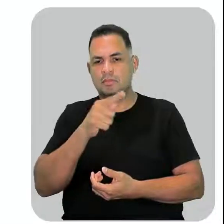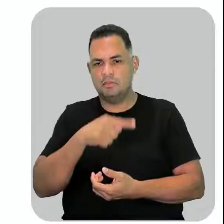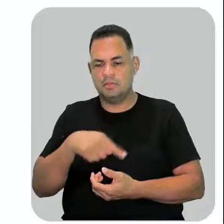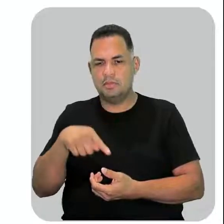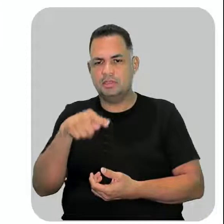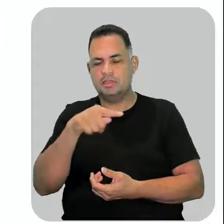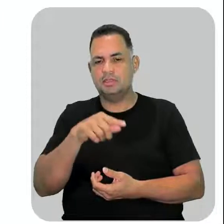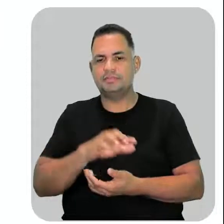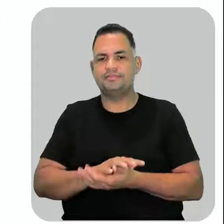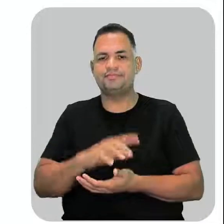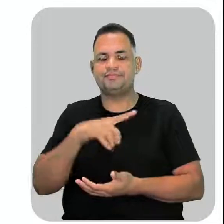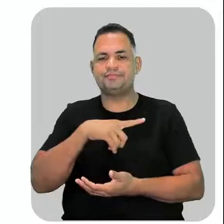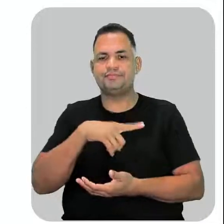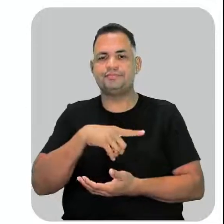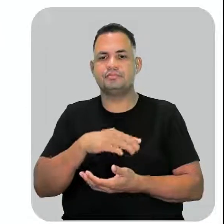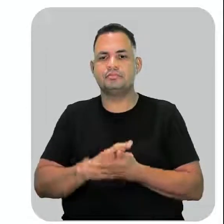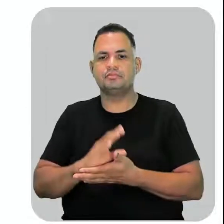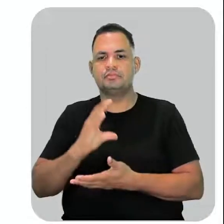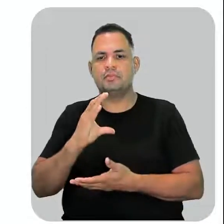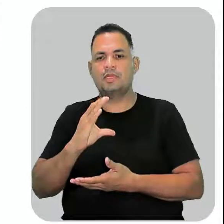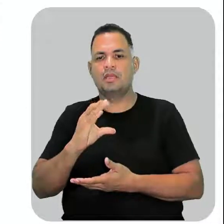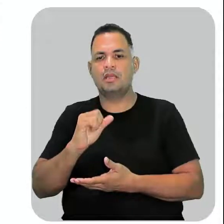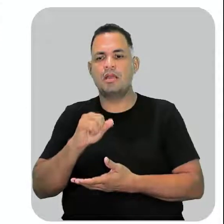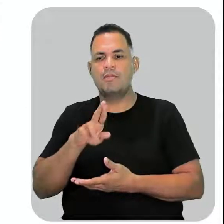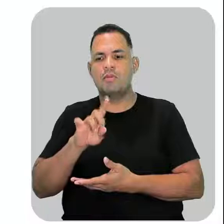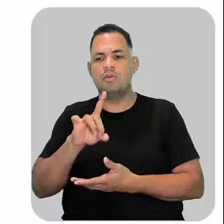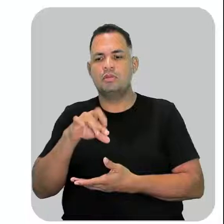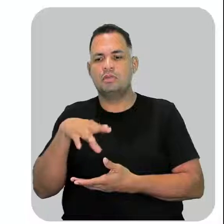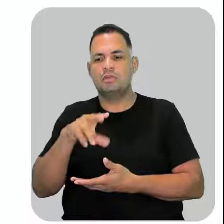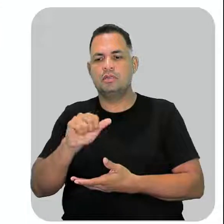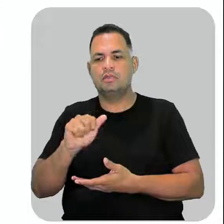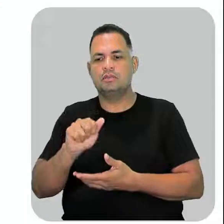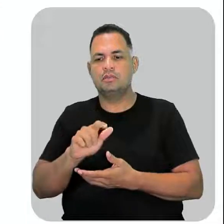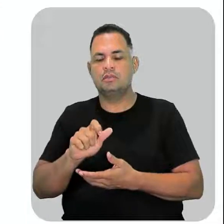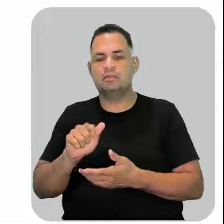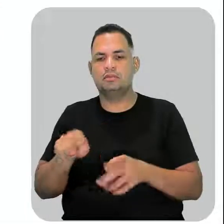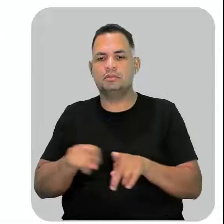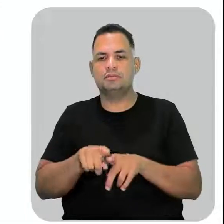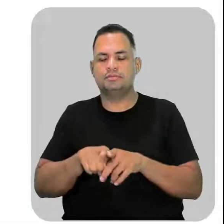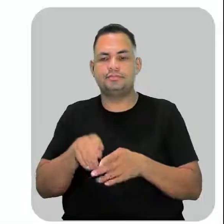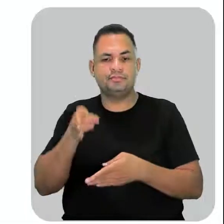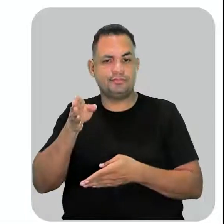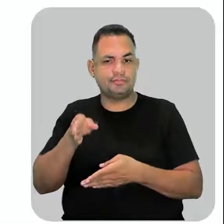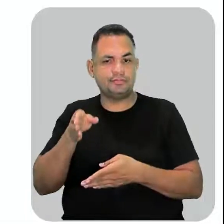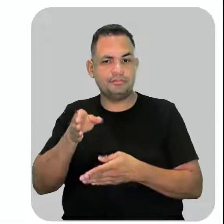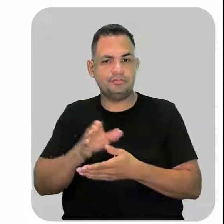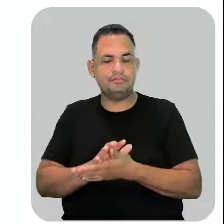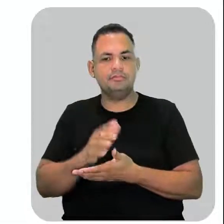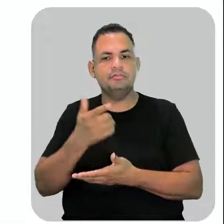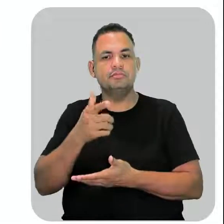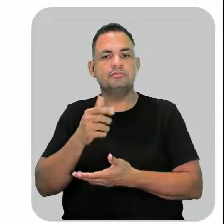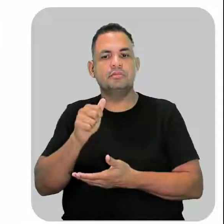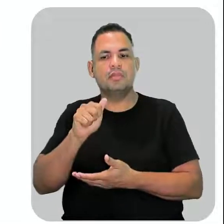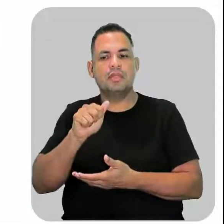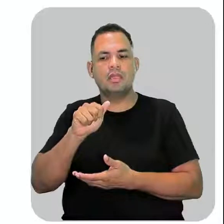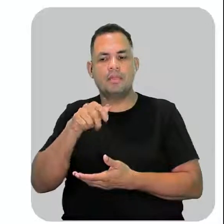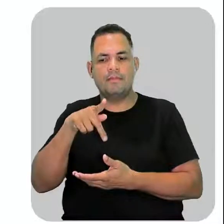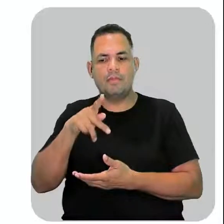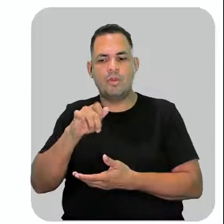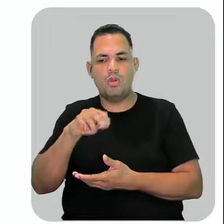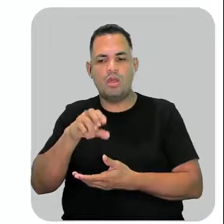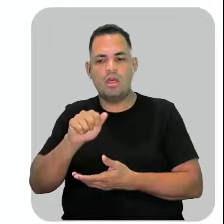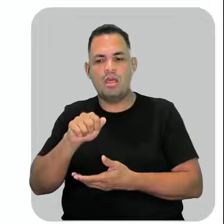certíssimo. E aí nós temos a carbonila? Temos a carbonila. Nós temos uma extremidade apolar? Temos uma